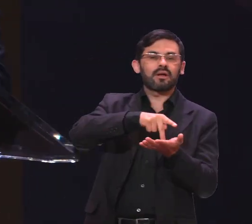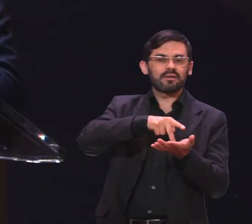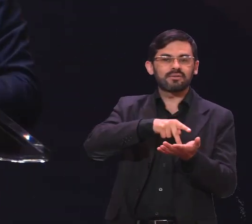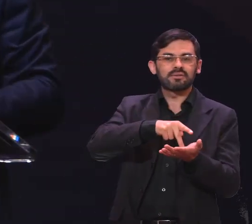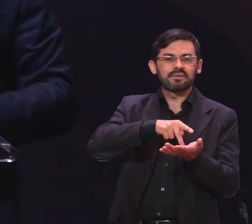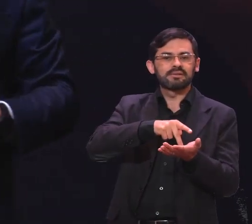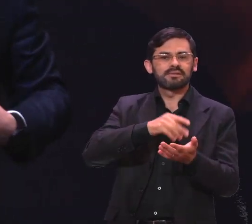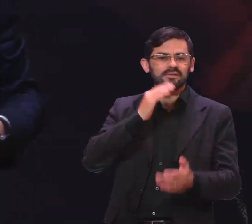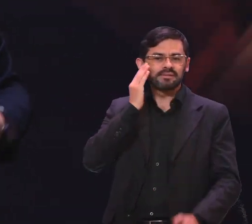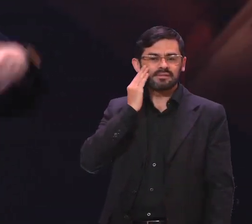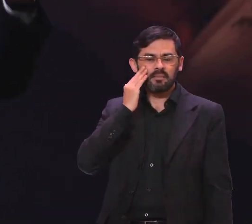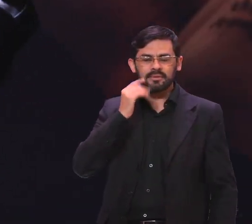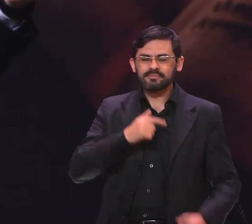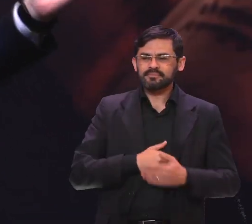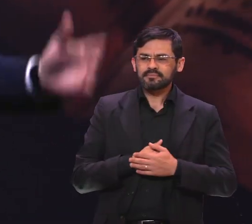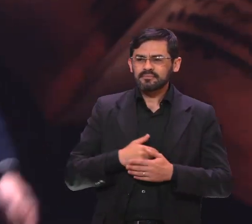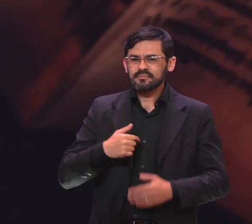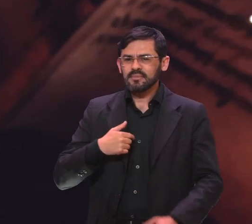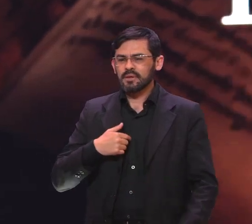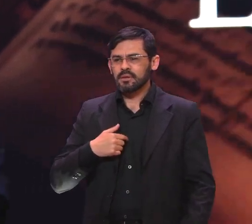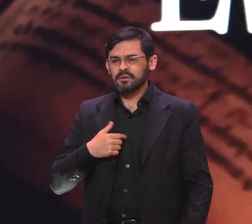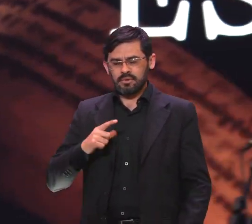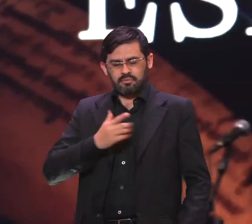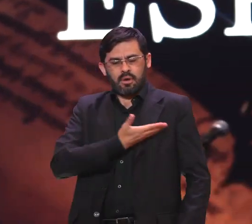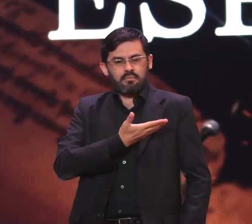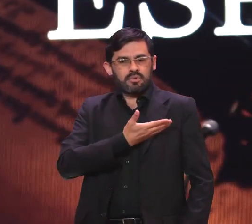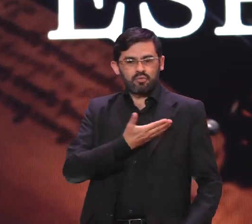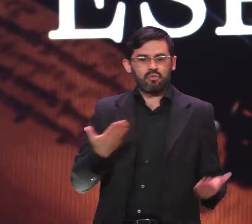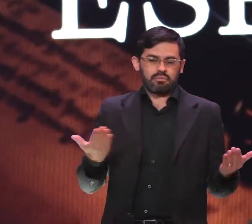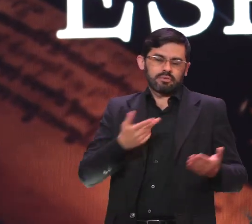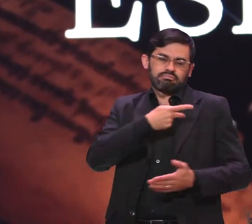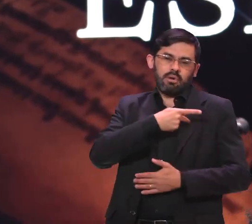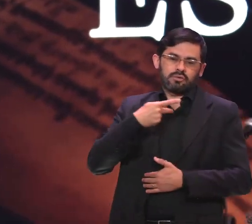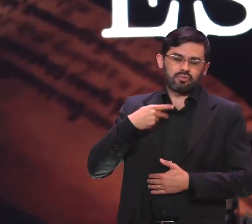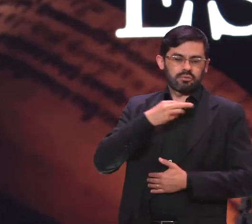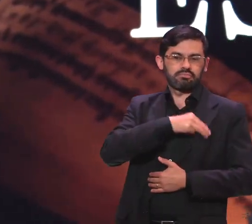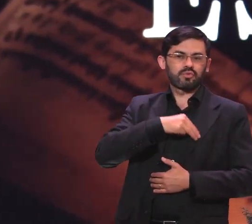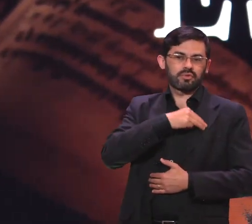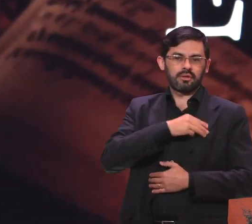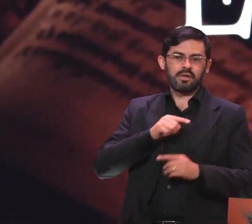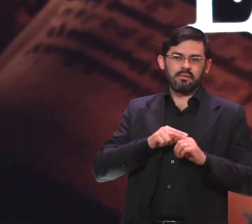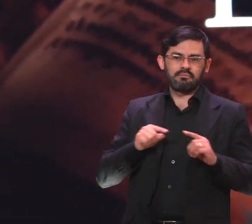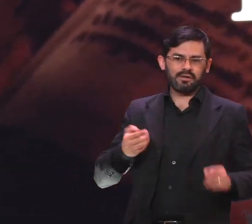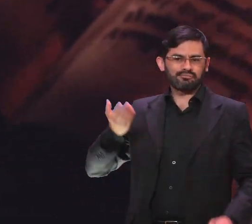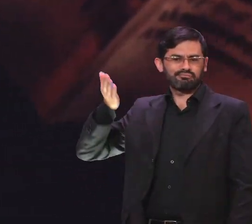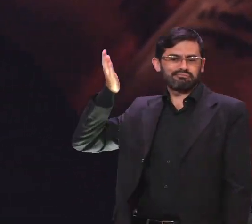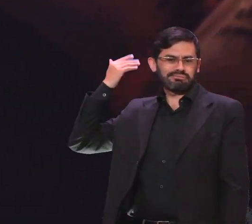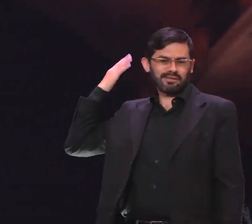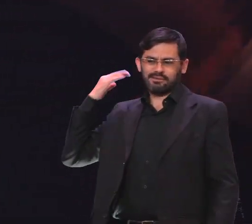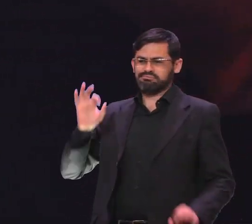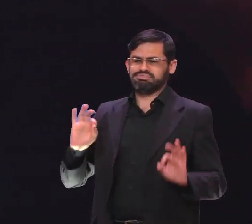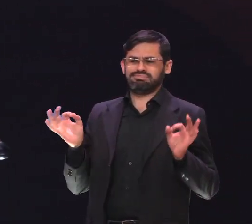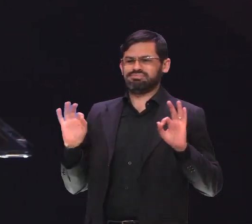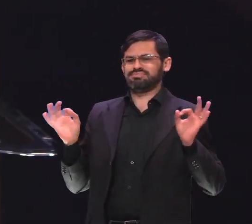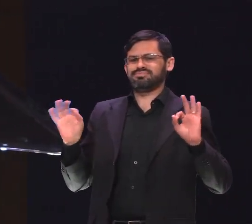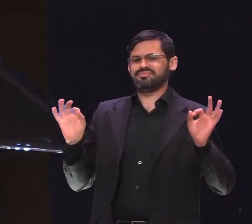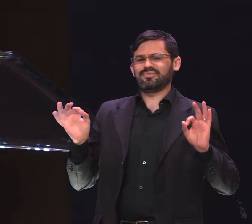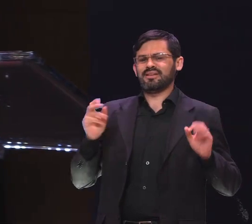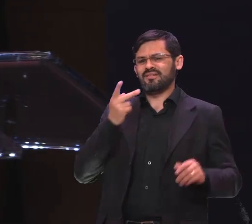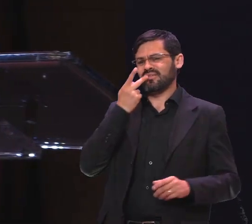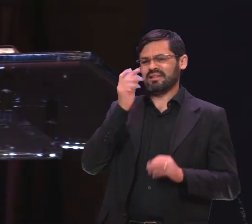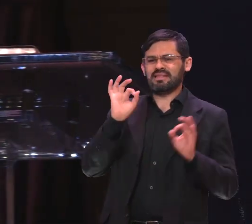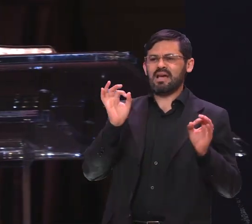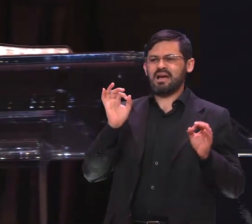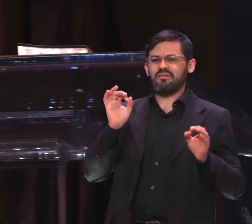nunca esqueço da história de um amigo, hoje ele é pastor, missionário, mas ele era hippie. E dizia que não